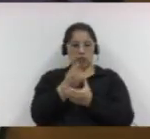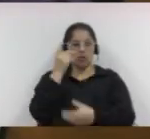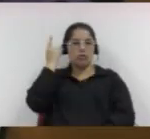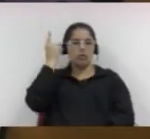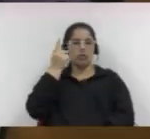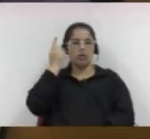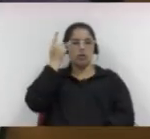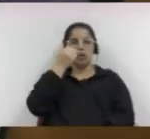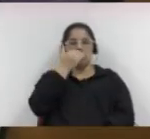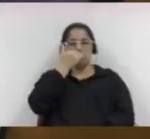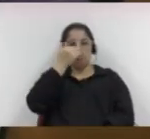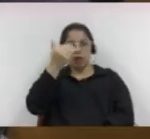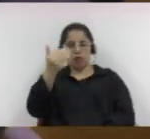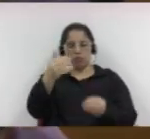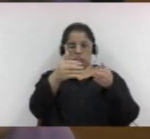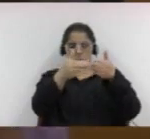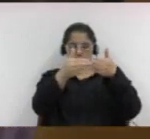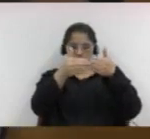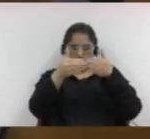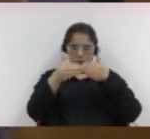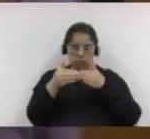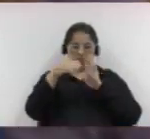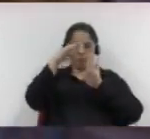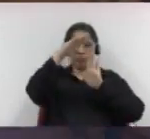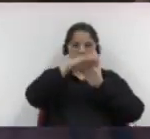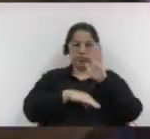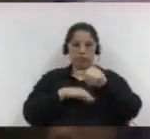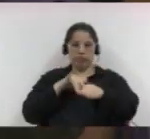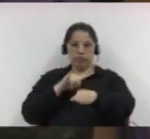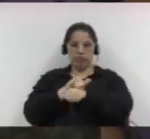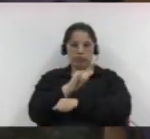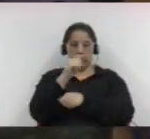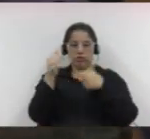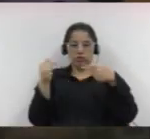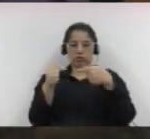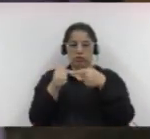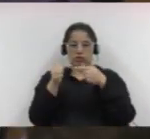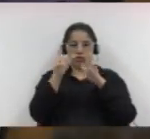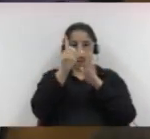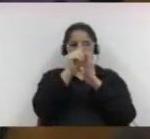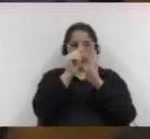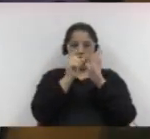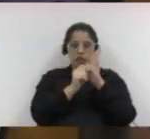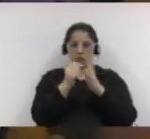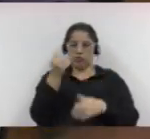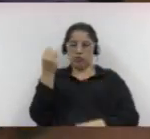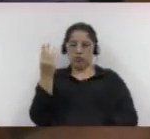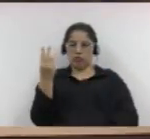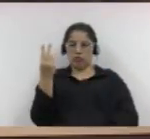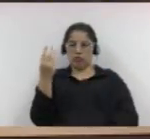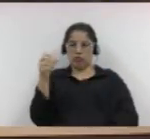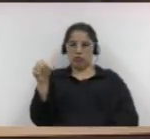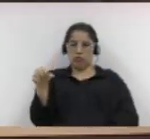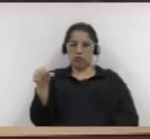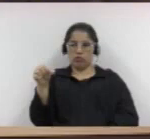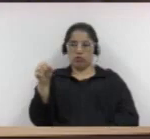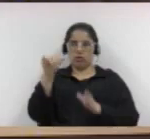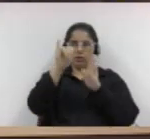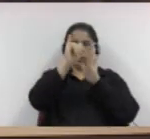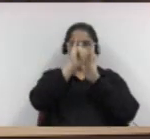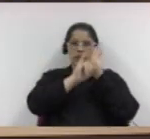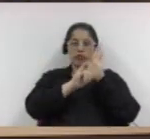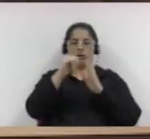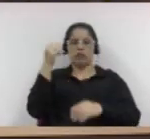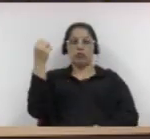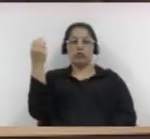requerer junto a Vossa Excelência abono de falta nos termos do artigo 329, inciso 3º